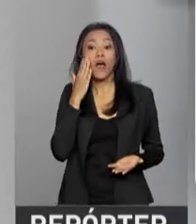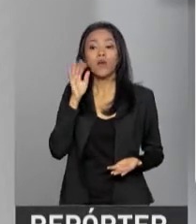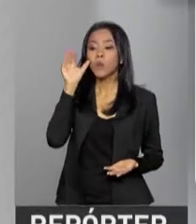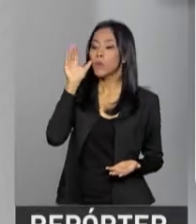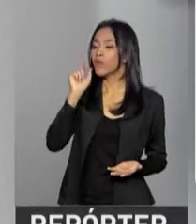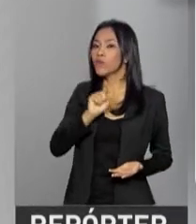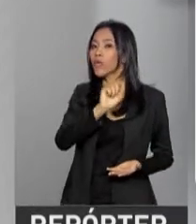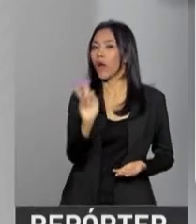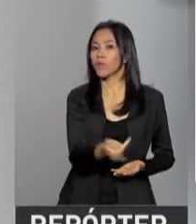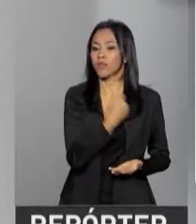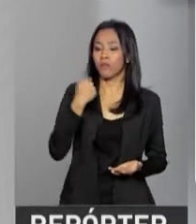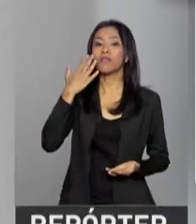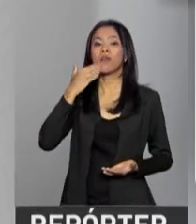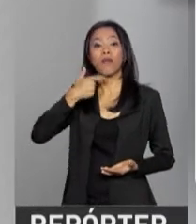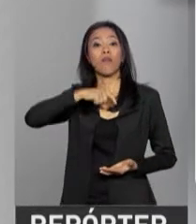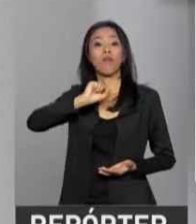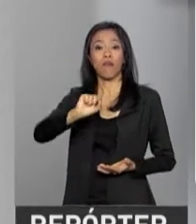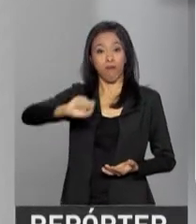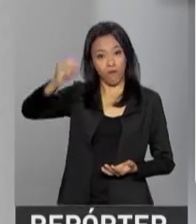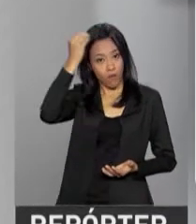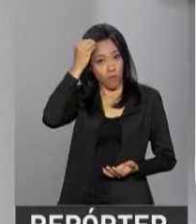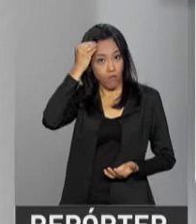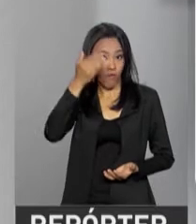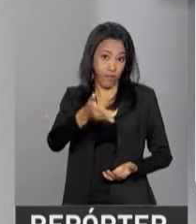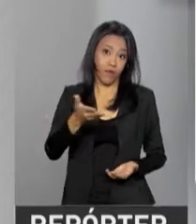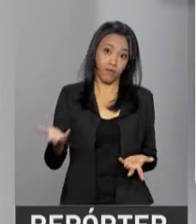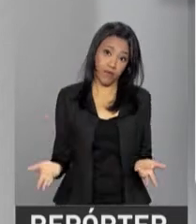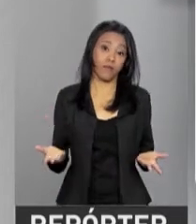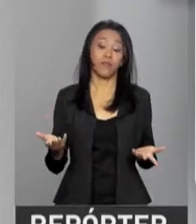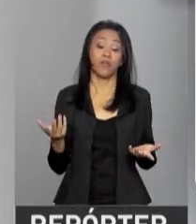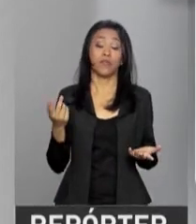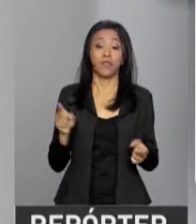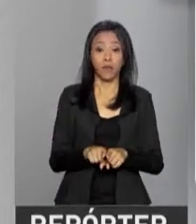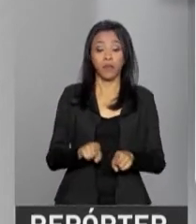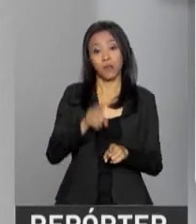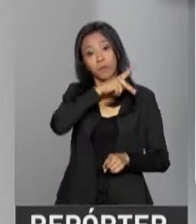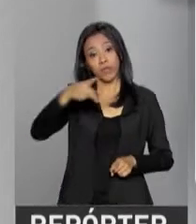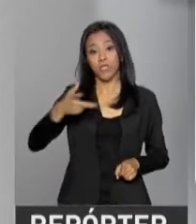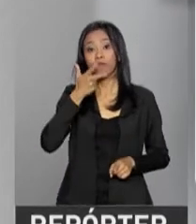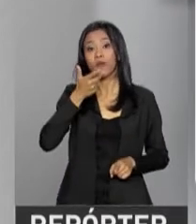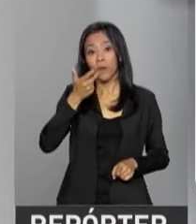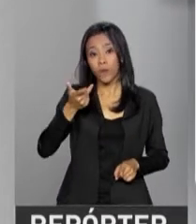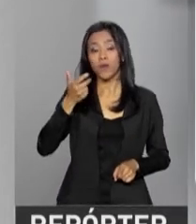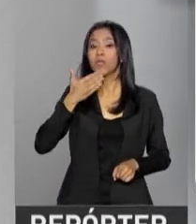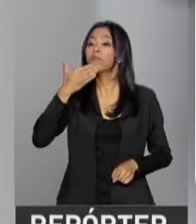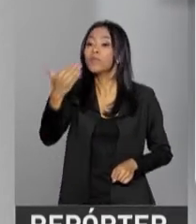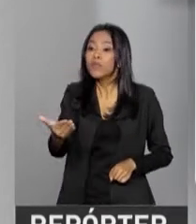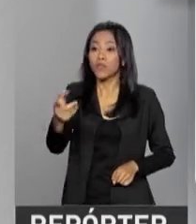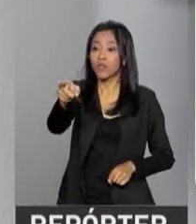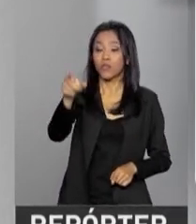dos autores desse crime o presidente disse ainda que pediu ao ministro extraordinário da segurança